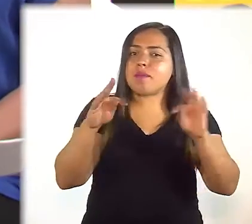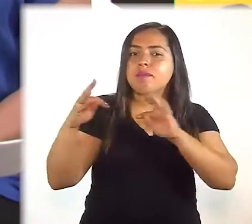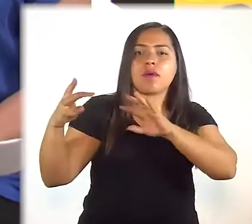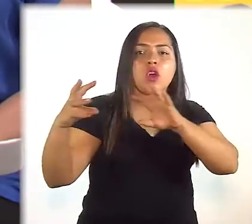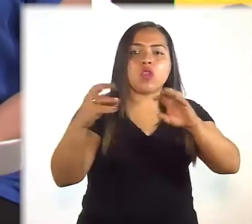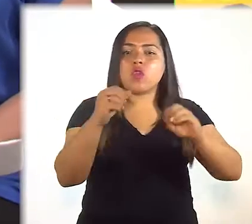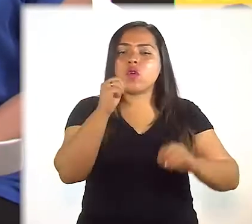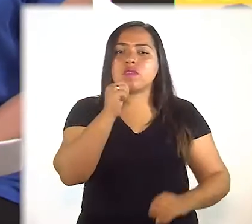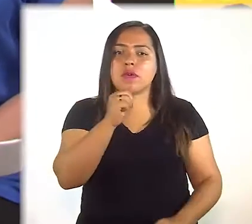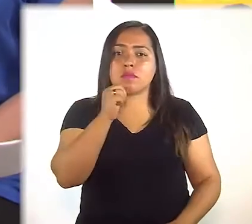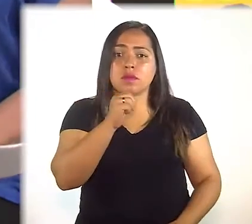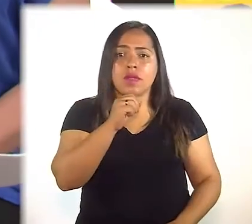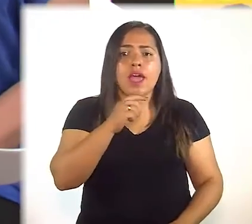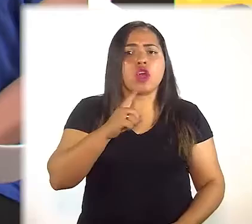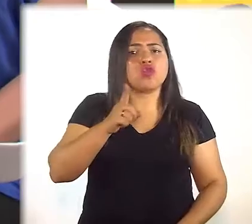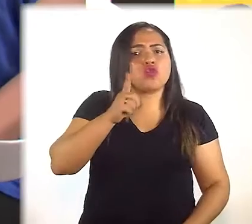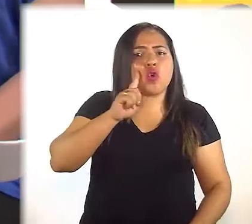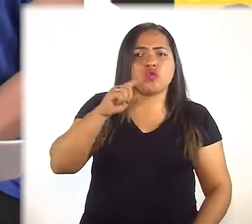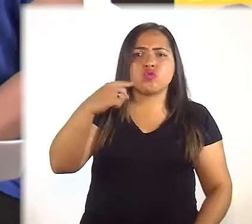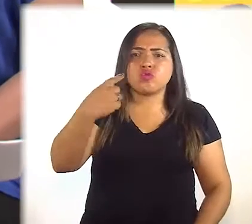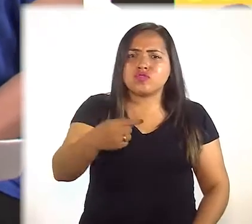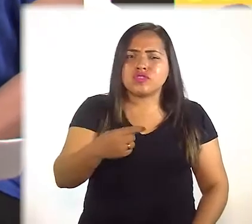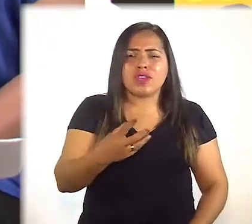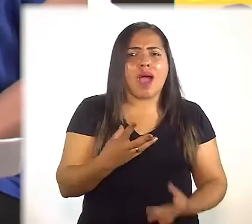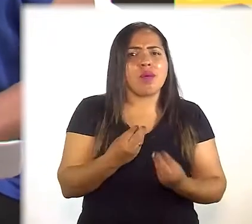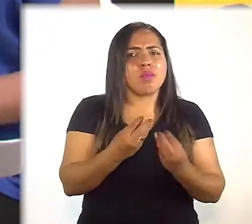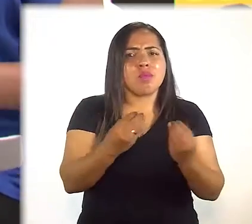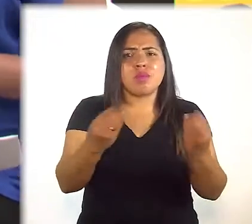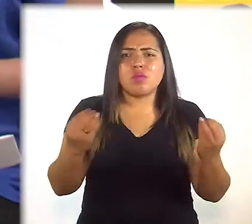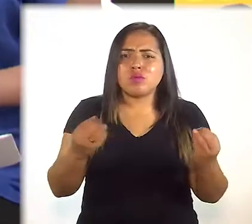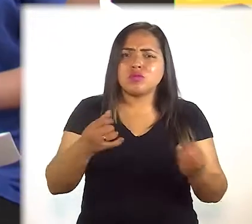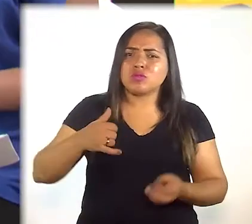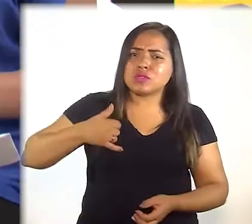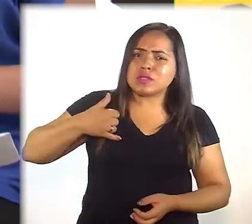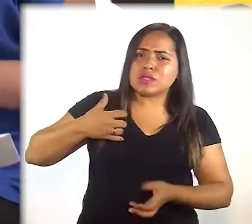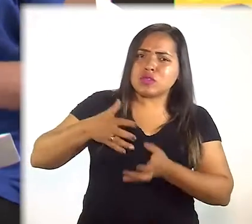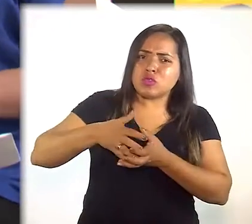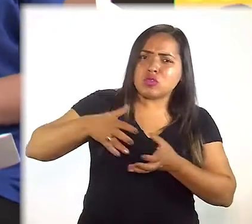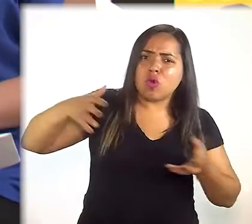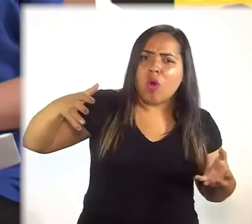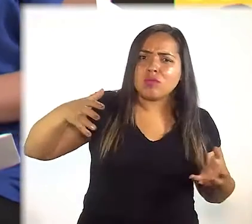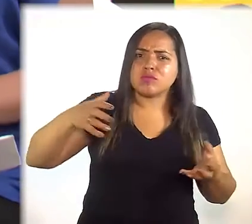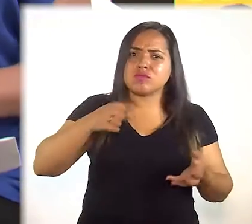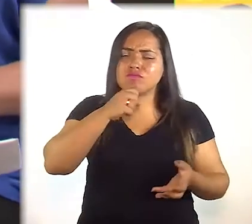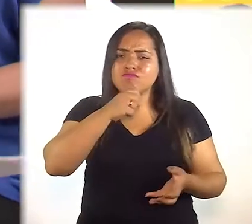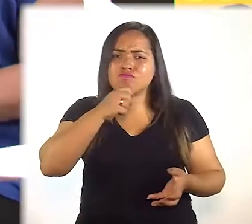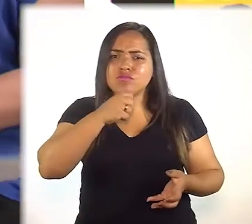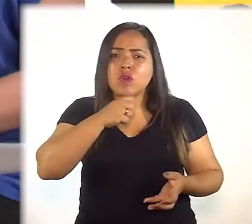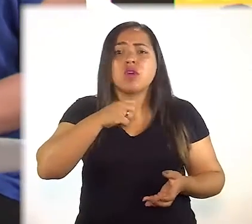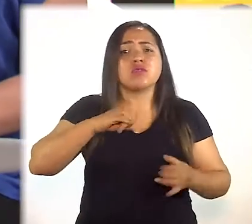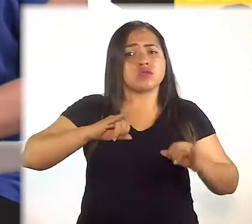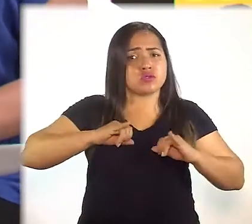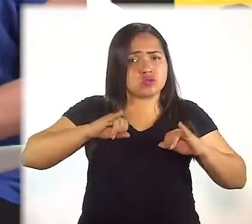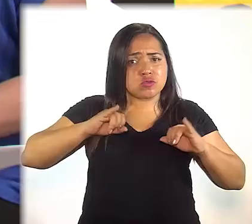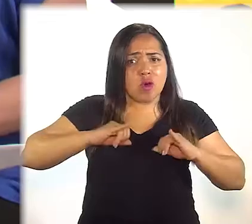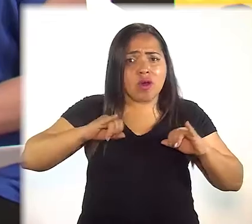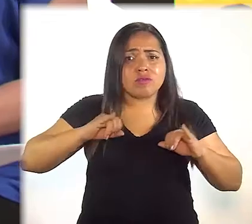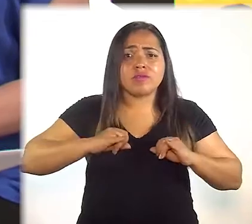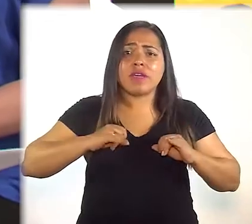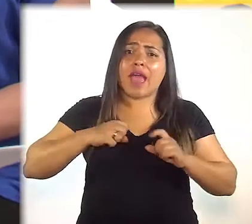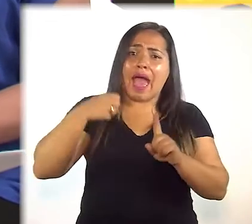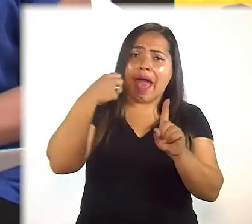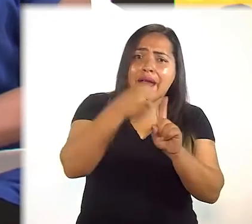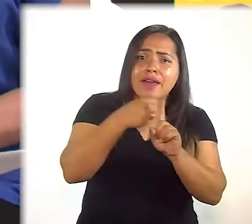idosos sofrem agressões físicas e psicológicas, além de abandono e explorações financeiras. Mas, durante